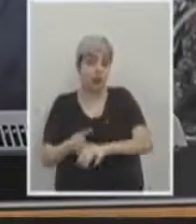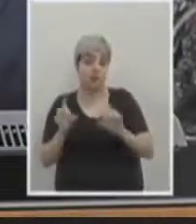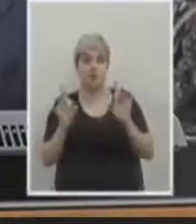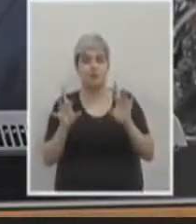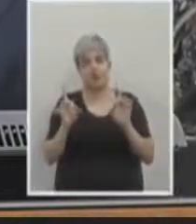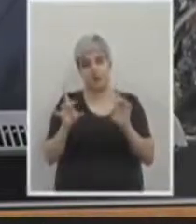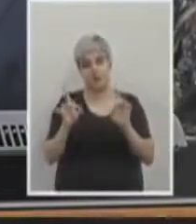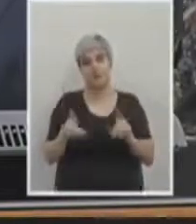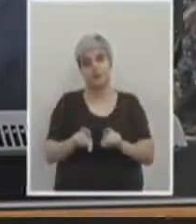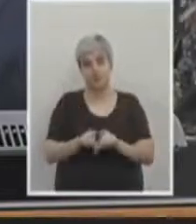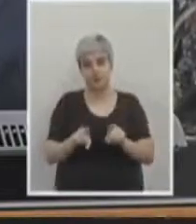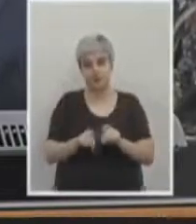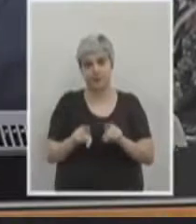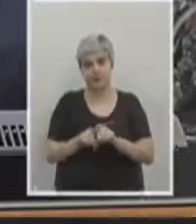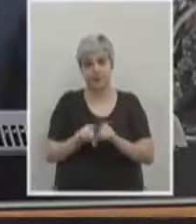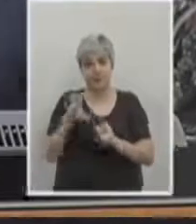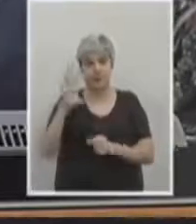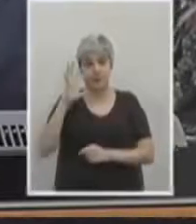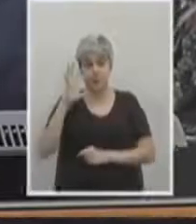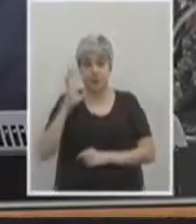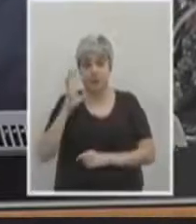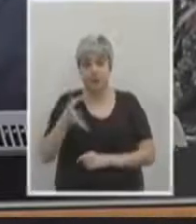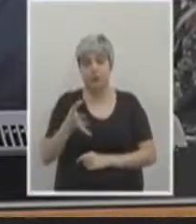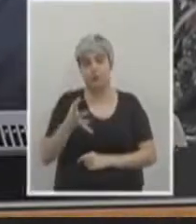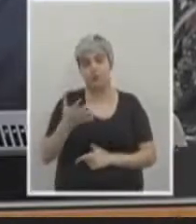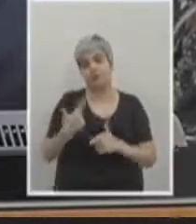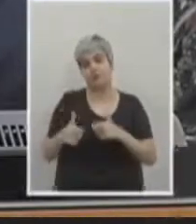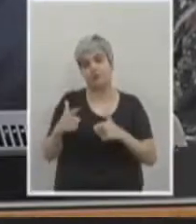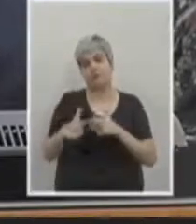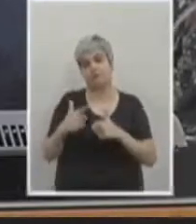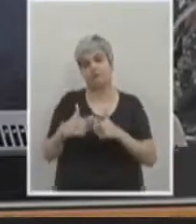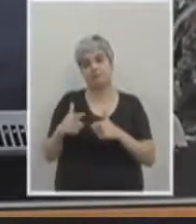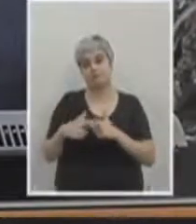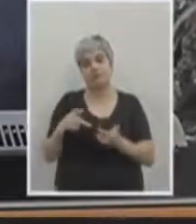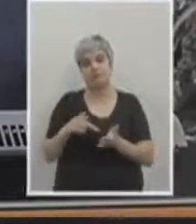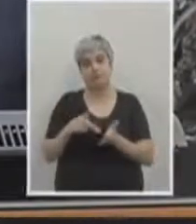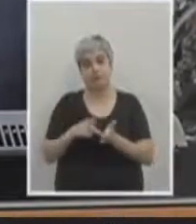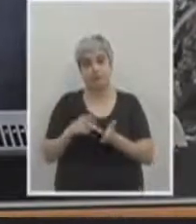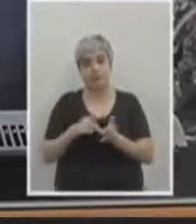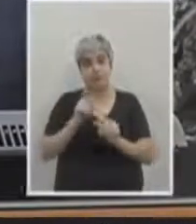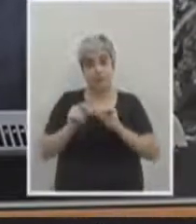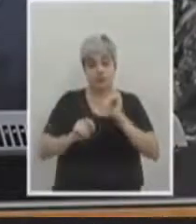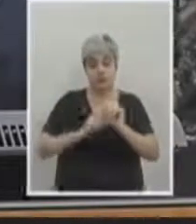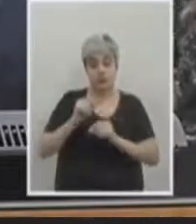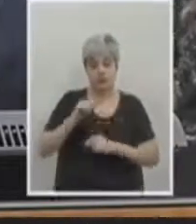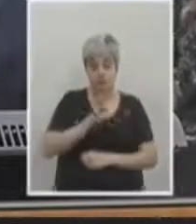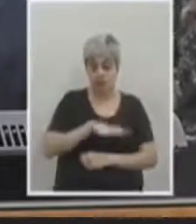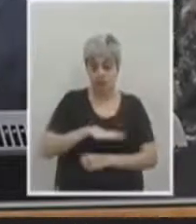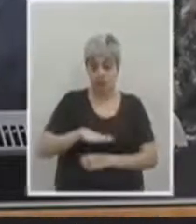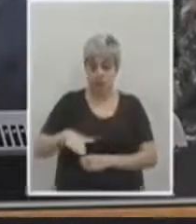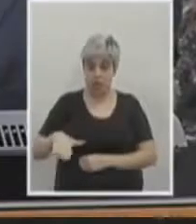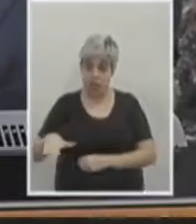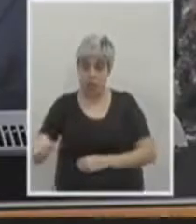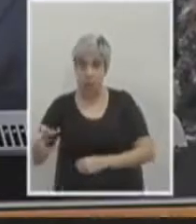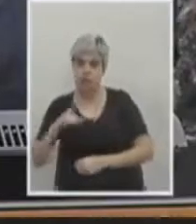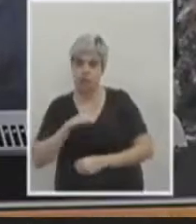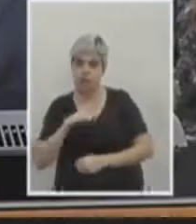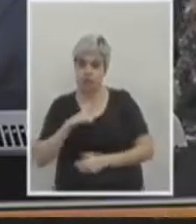levando-se, então, às soluções históricas para o problema, tanto no que diz respeito à criança que passou a ser